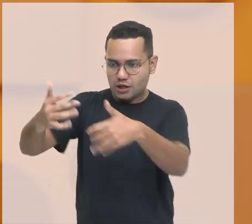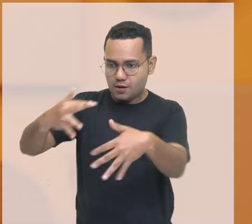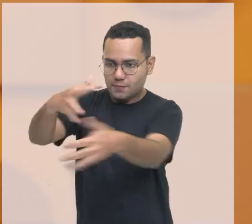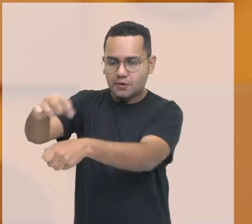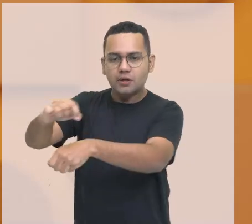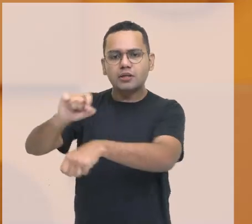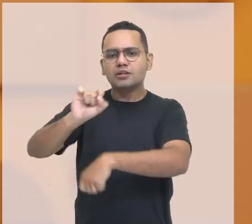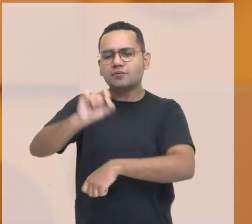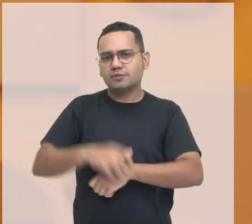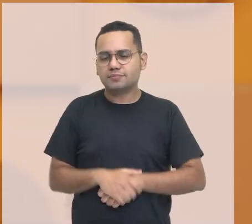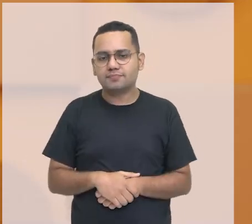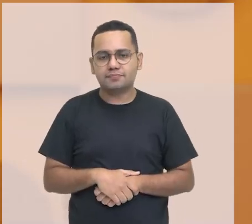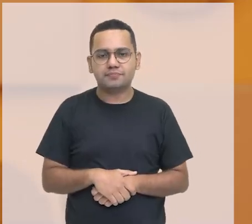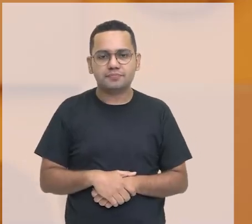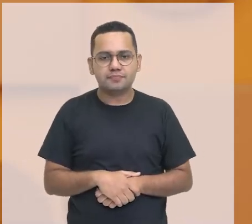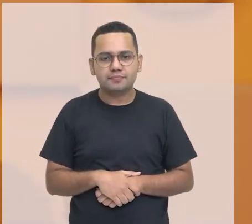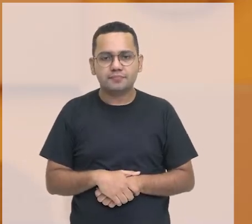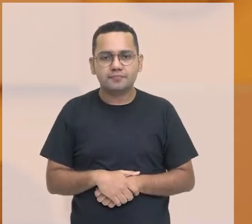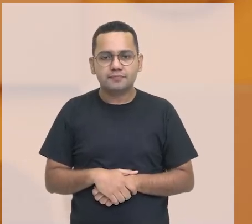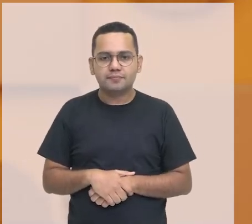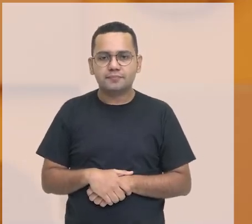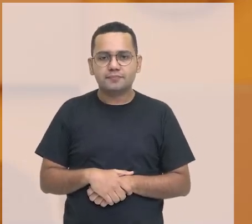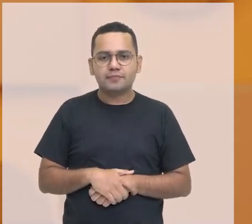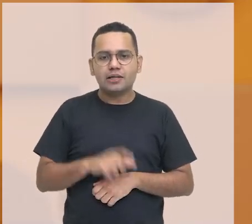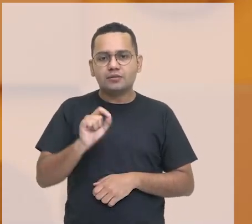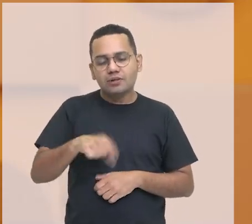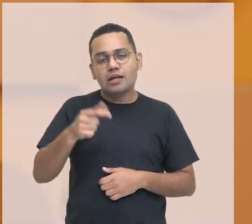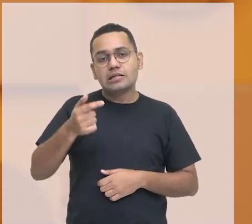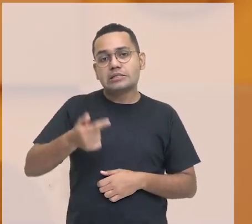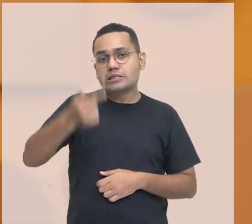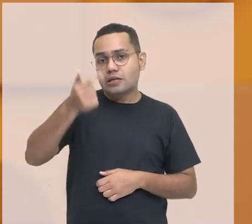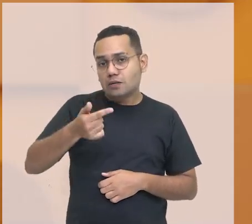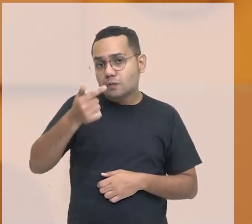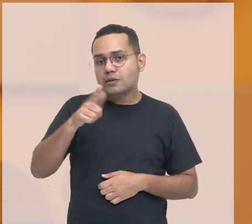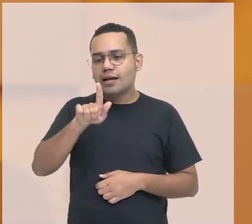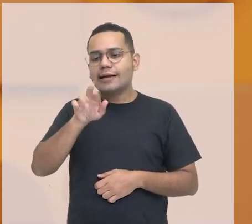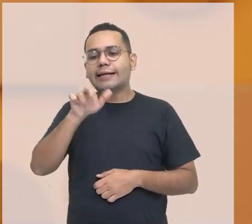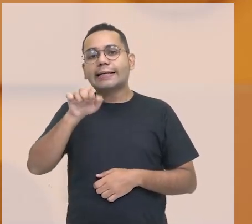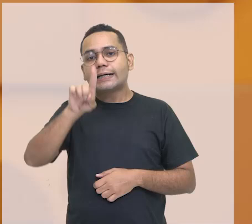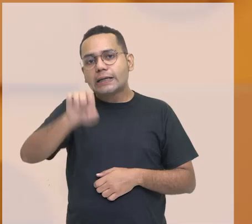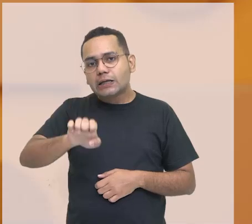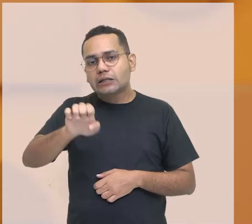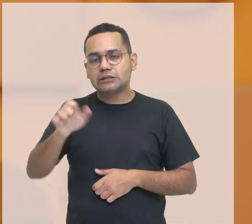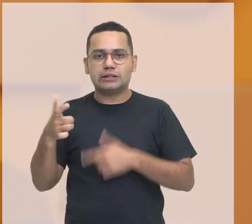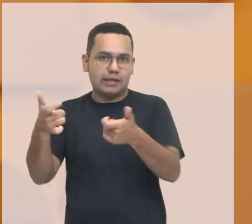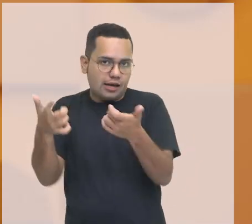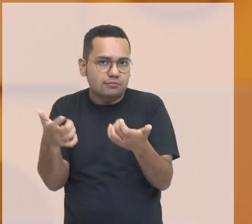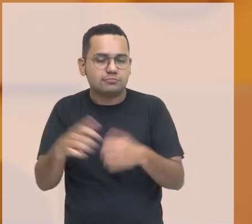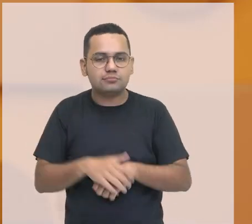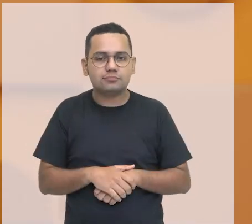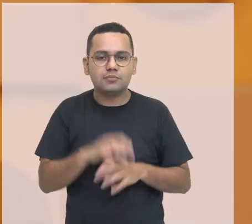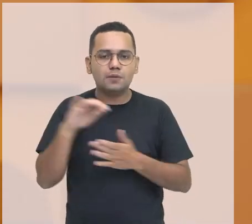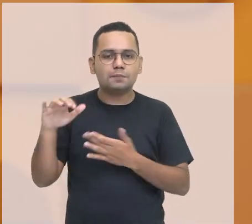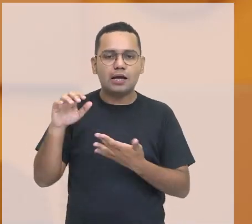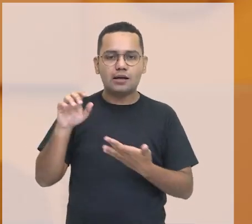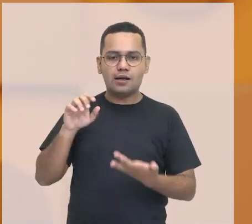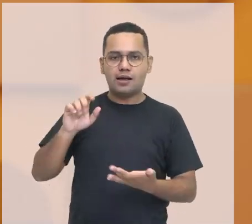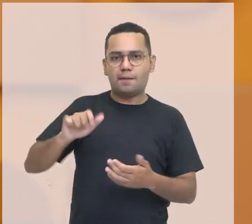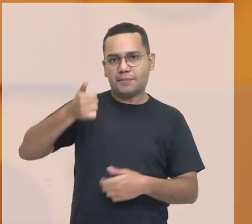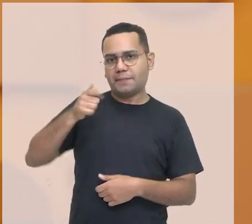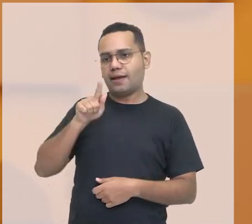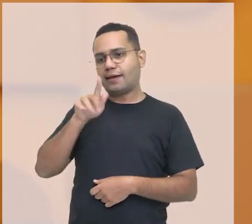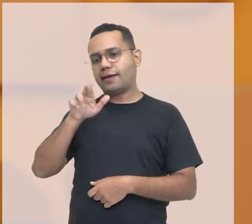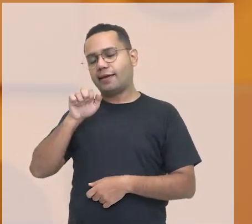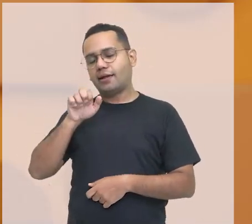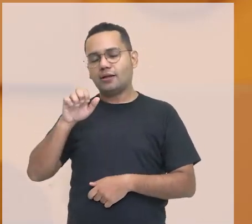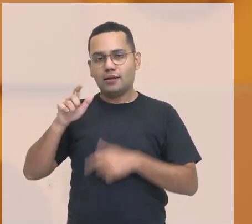do conflito que a gente conhece como a Segunda Grande Guerra. Até então, a Primeira Guerra Mundial era apenas conhecida como ou a